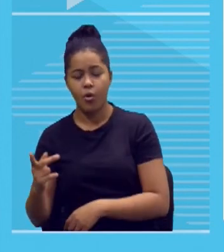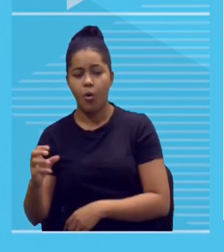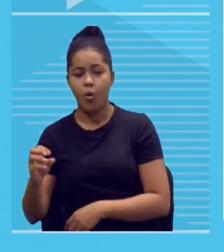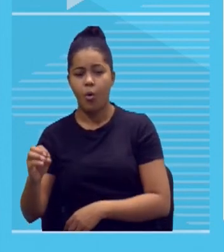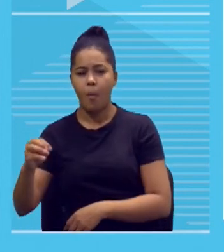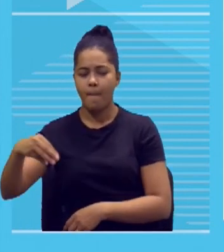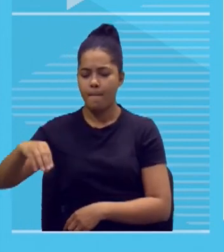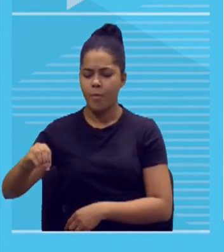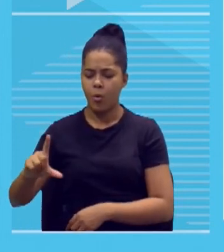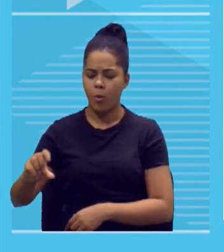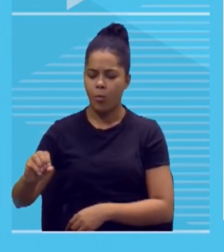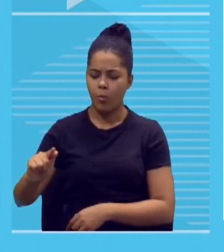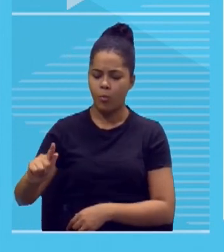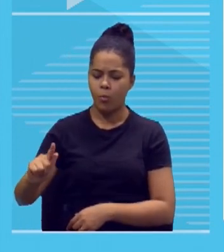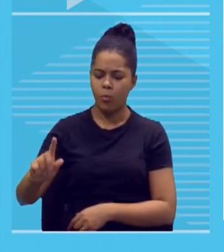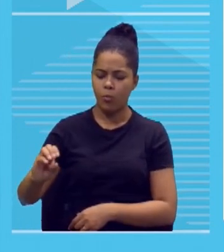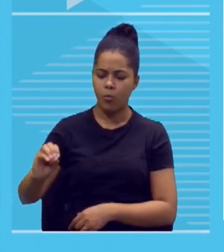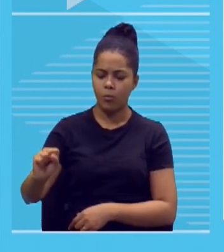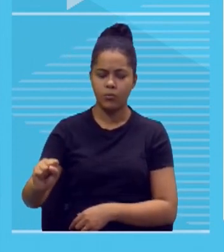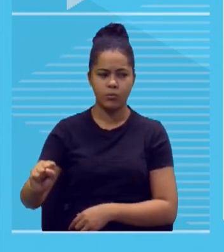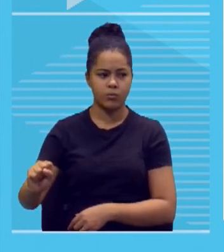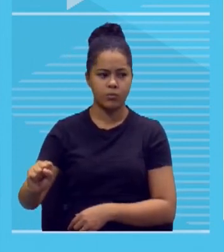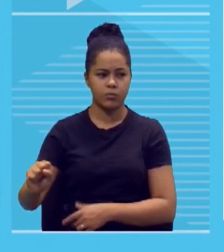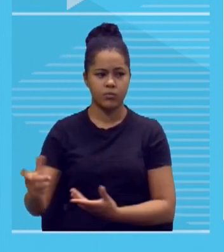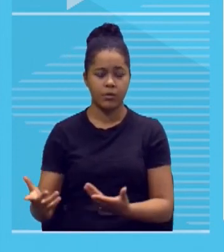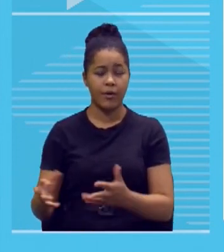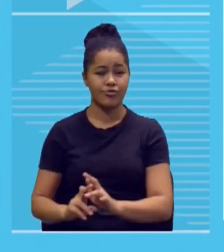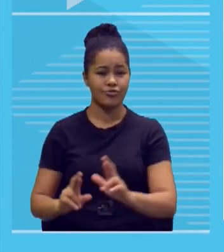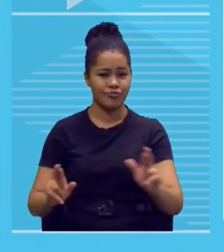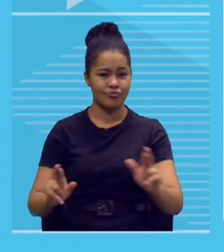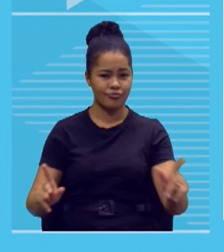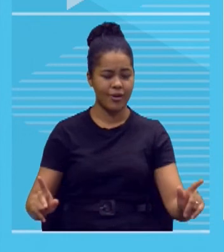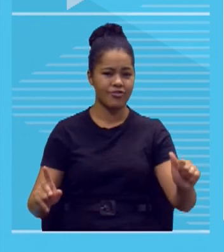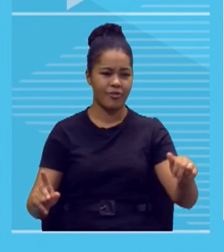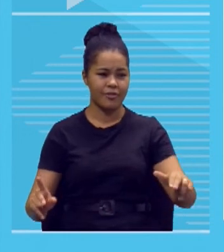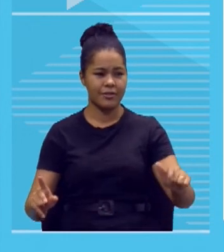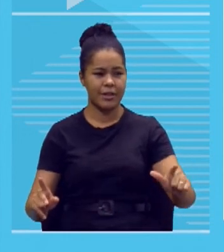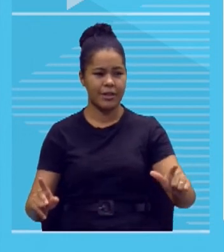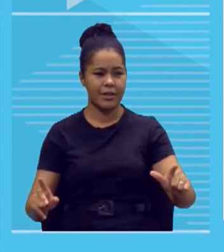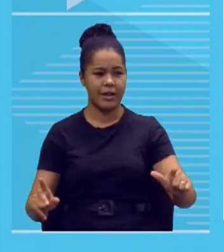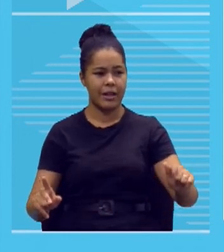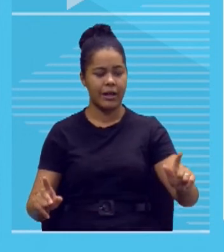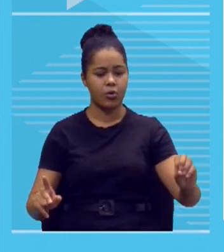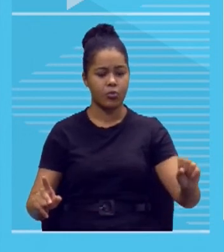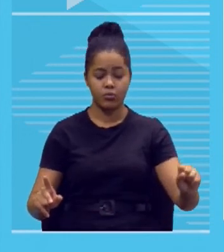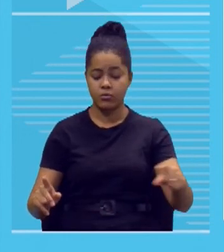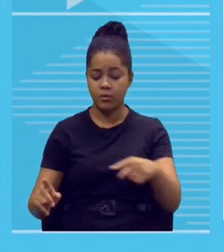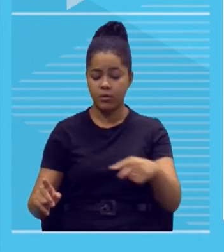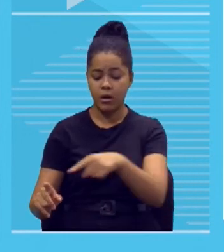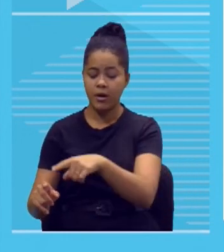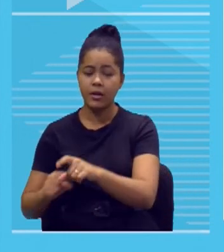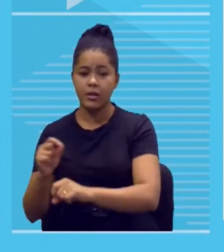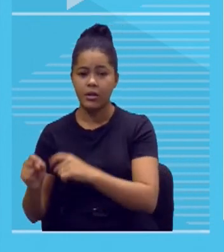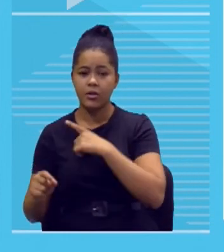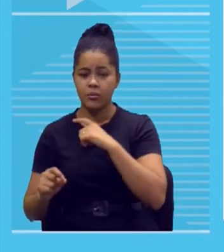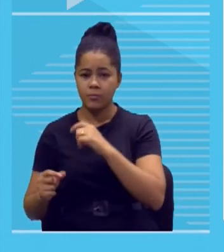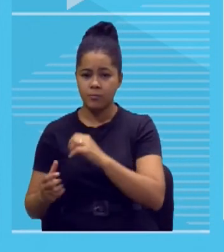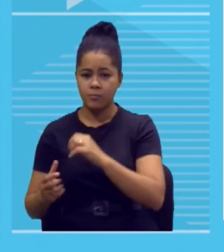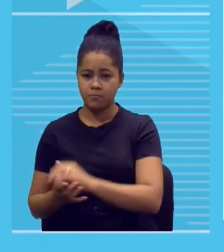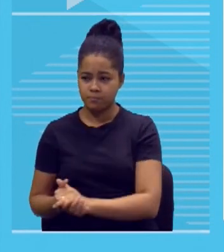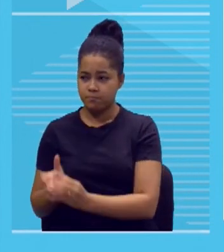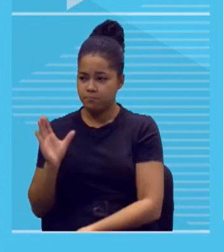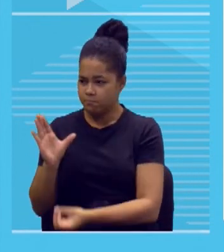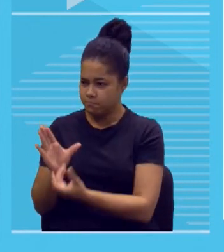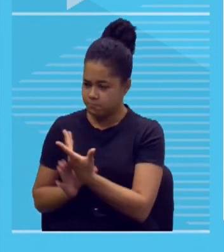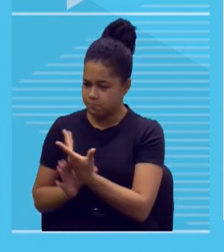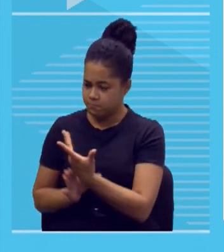homólogos sejam o contrário de órgãos análogos homólogos tem a mesma origem bril na